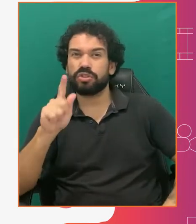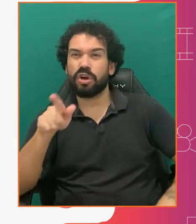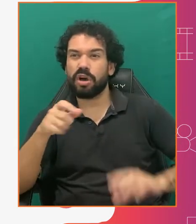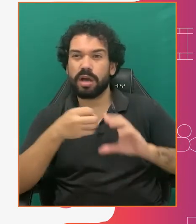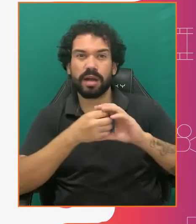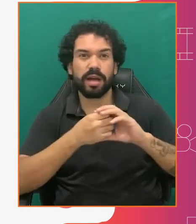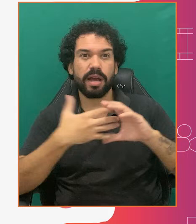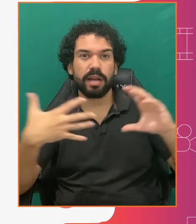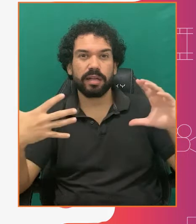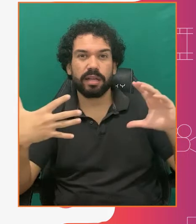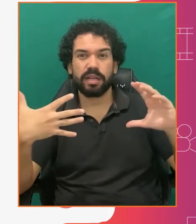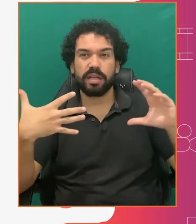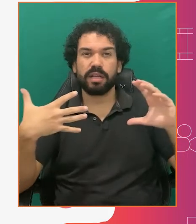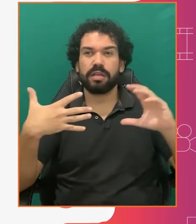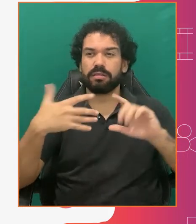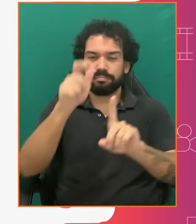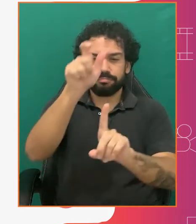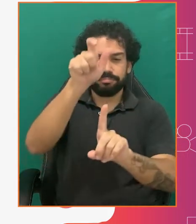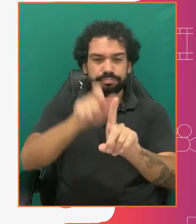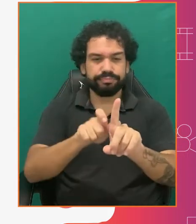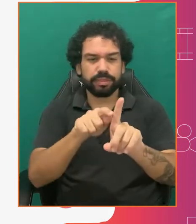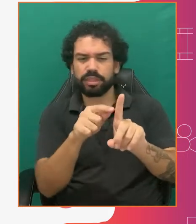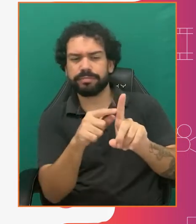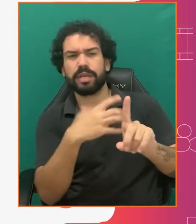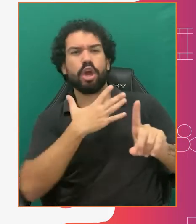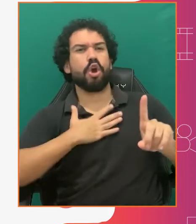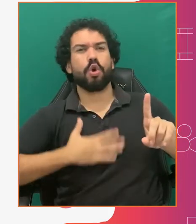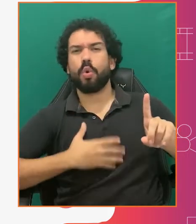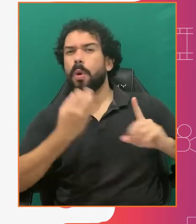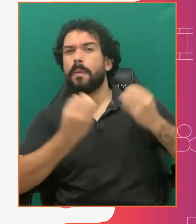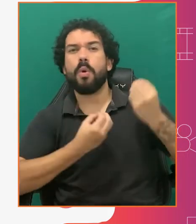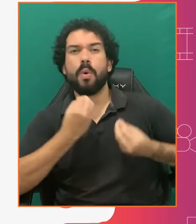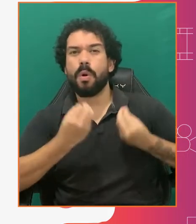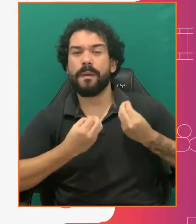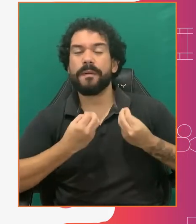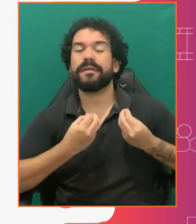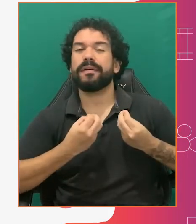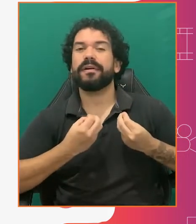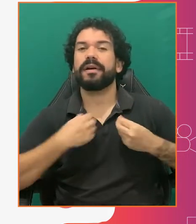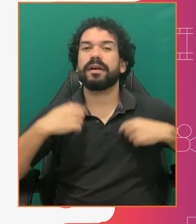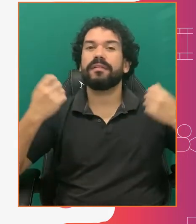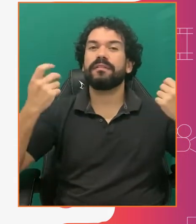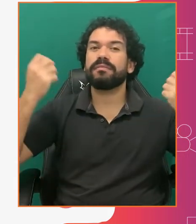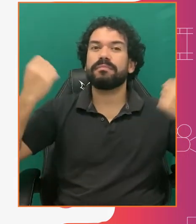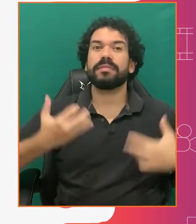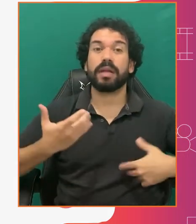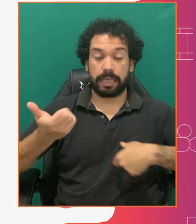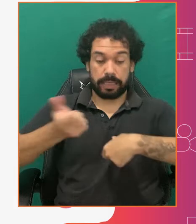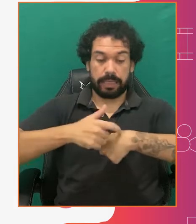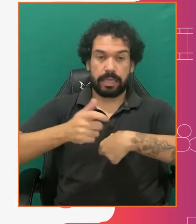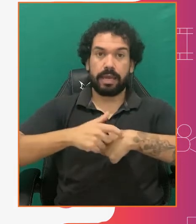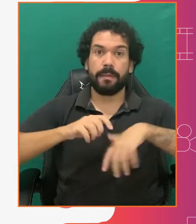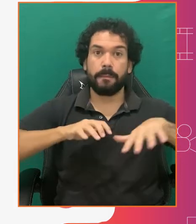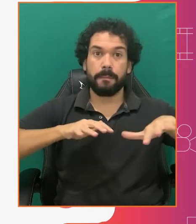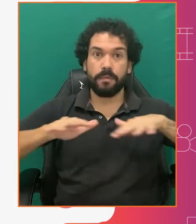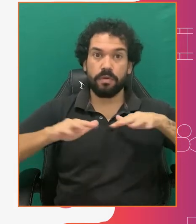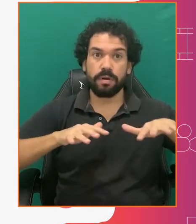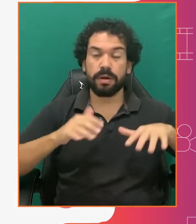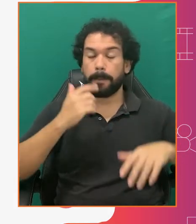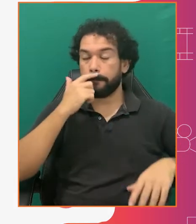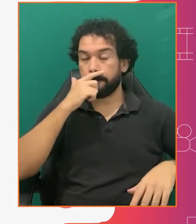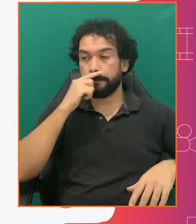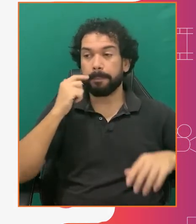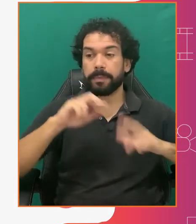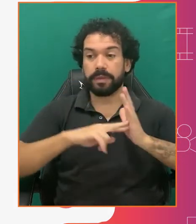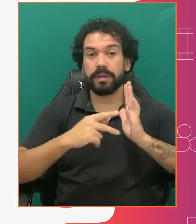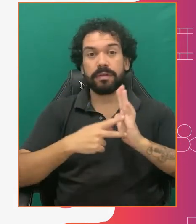nas características físicas de um personagem, quando eu falo de tempo de movimento, a gente